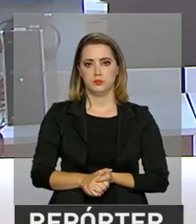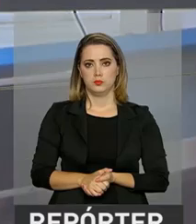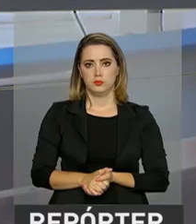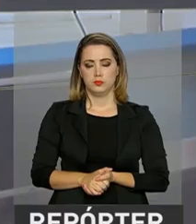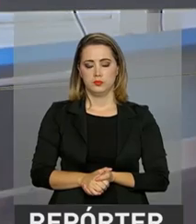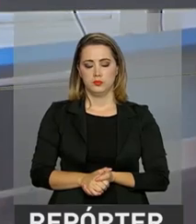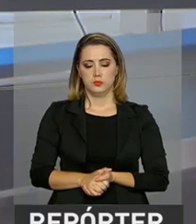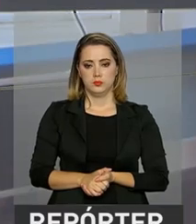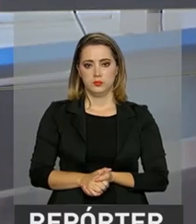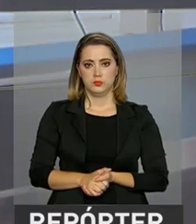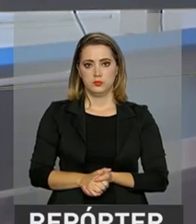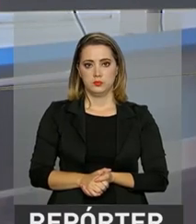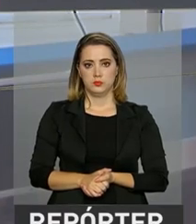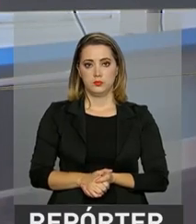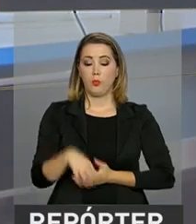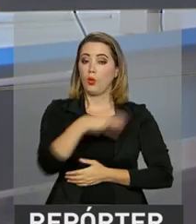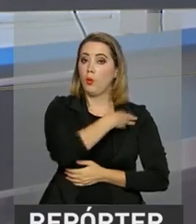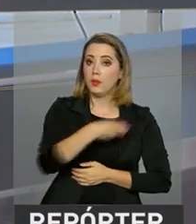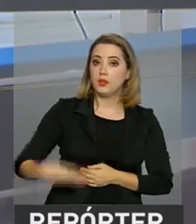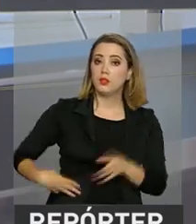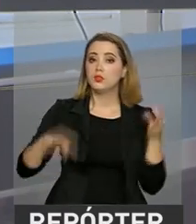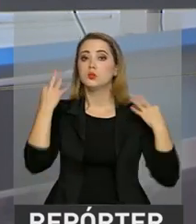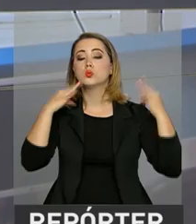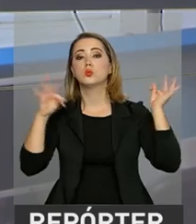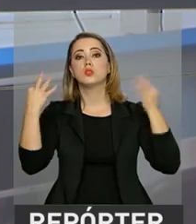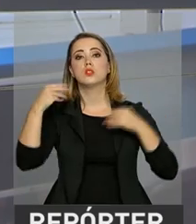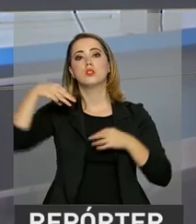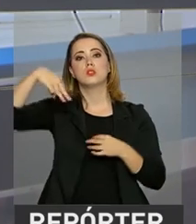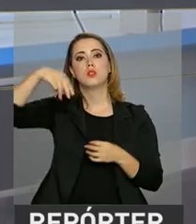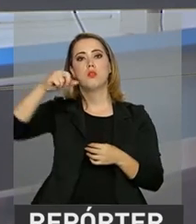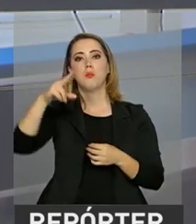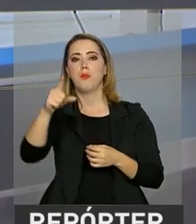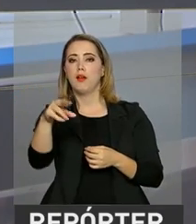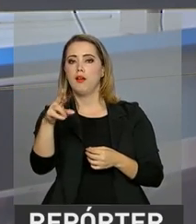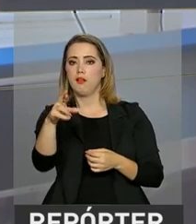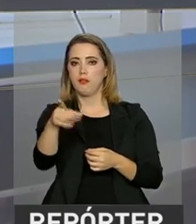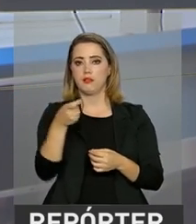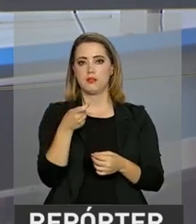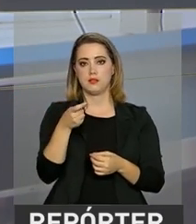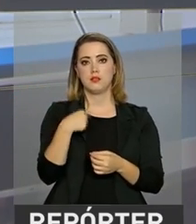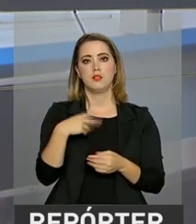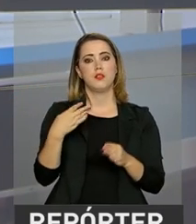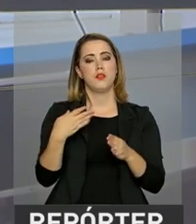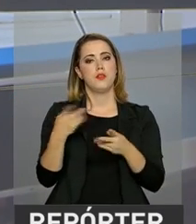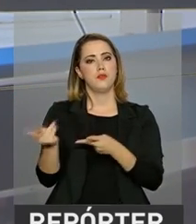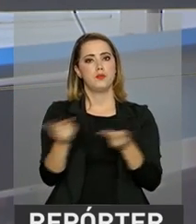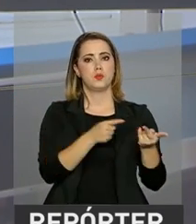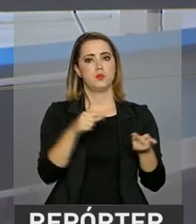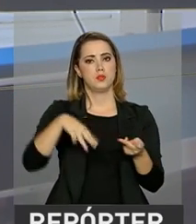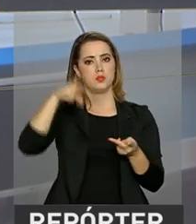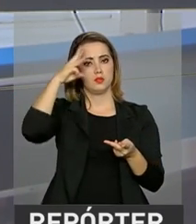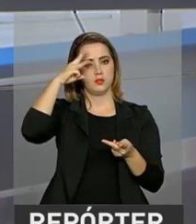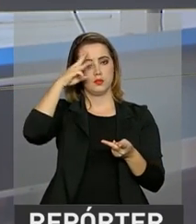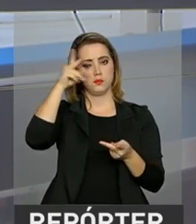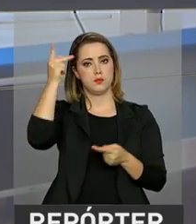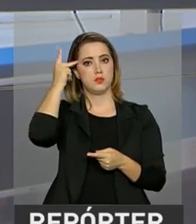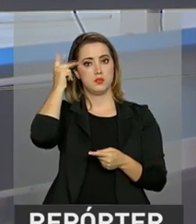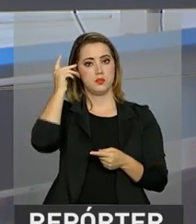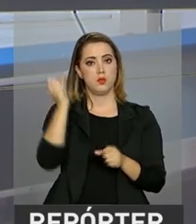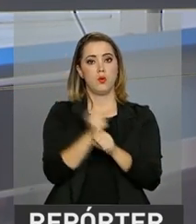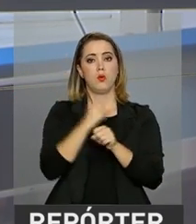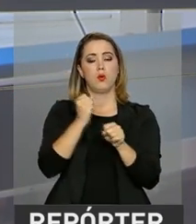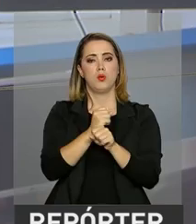sisu.mec.gov.br o ministro do Turismo Marx Beltrão visitou nesta terça-feira em São Paulo obras que vão consolidar a